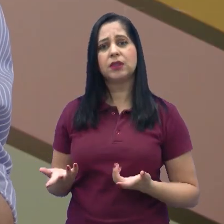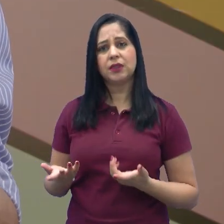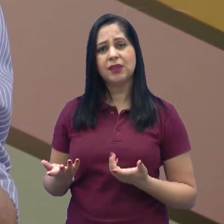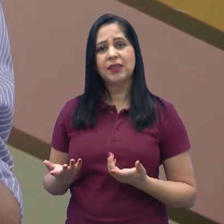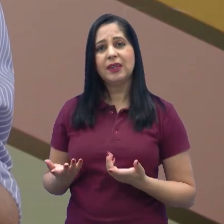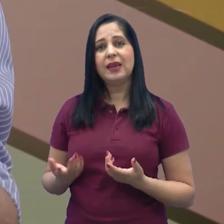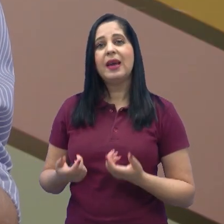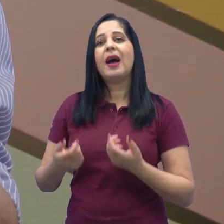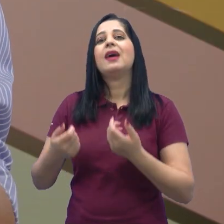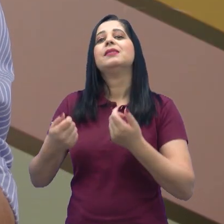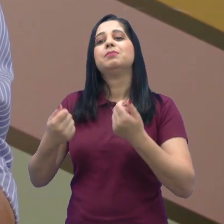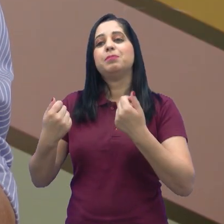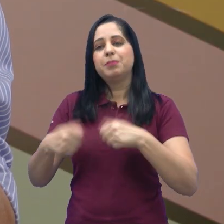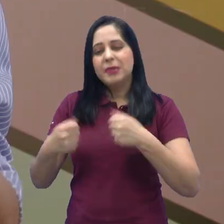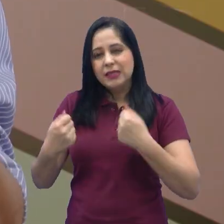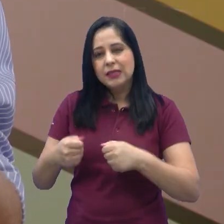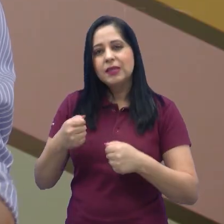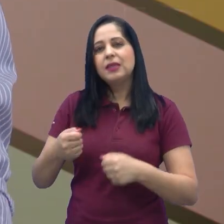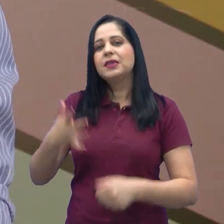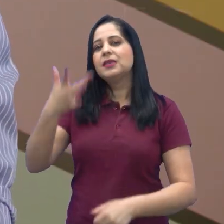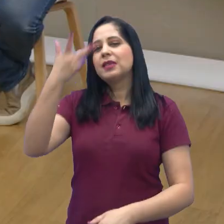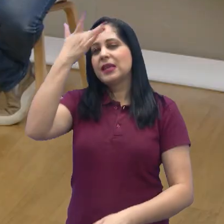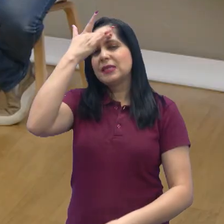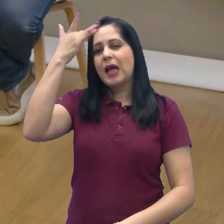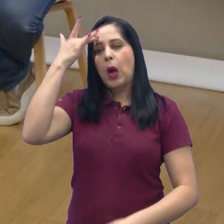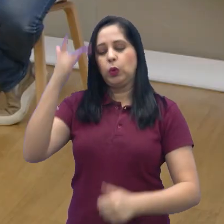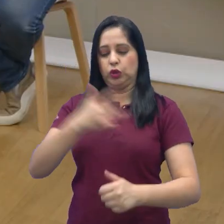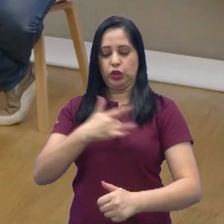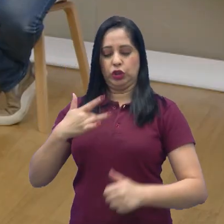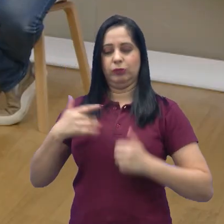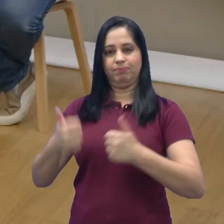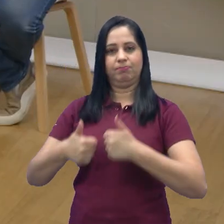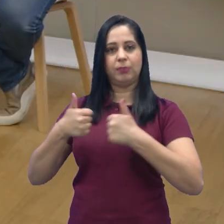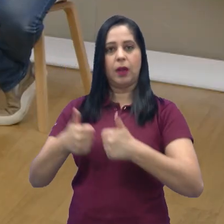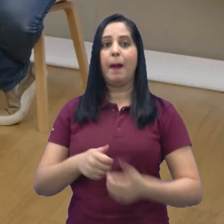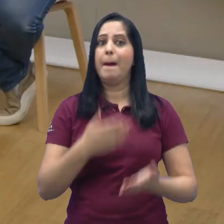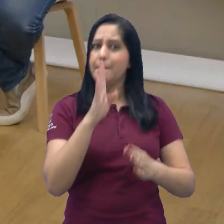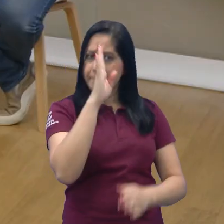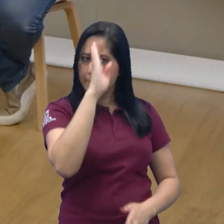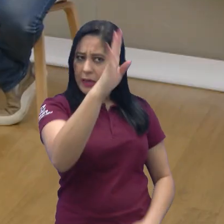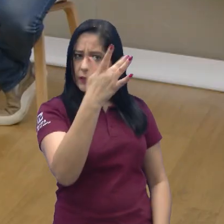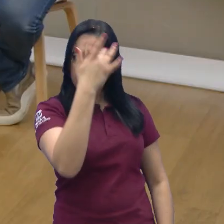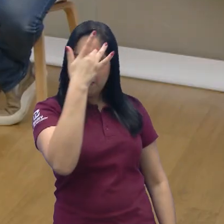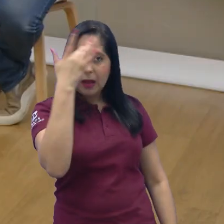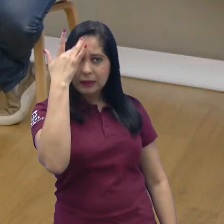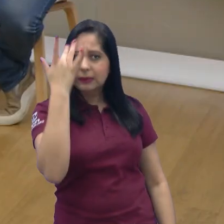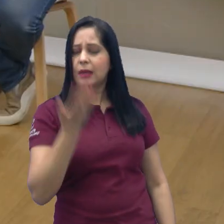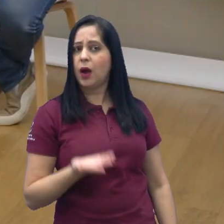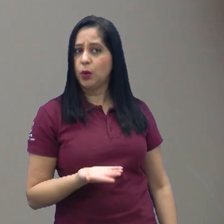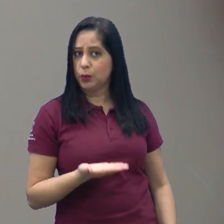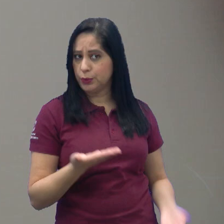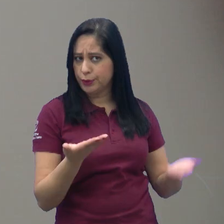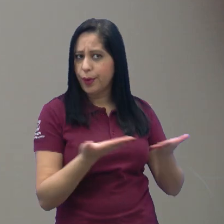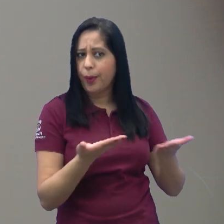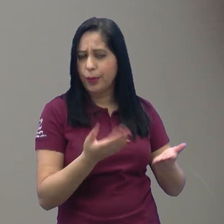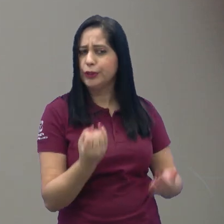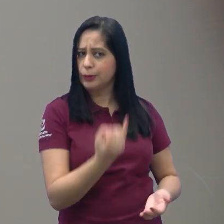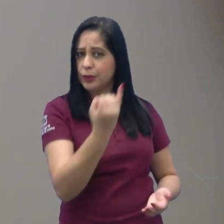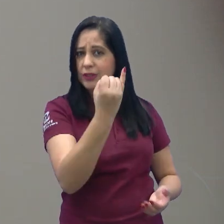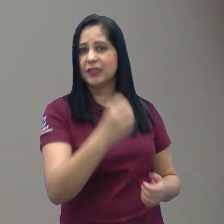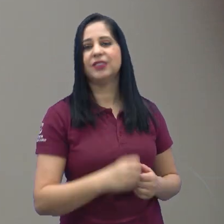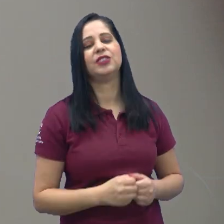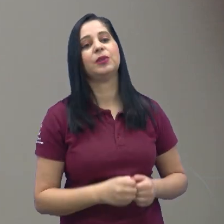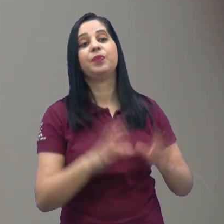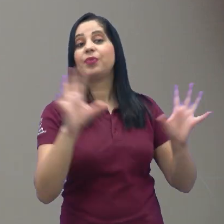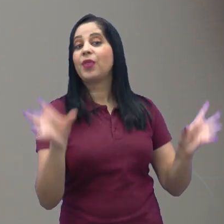termos a saúde em dia. E principalmente a saúde mental, né? Sim. Essencial nos dias de hoje. André, para a gente